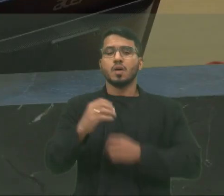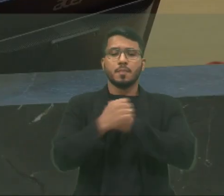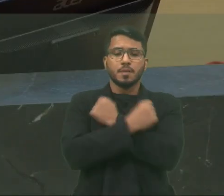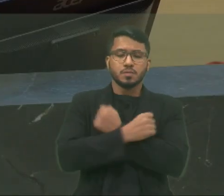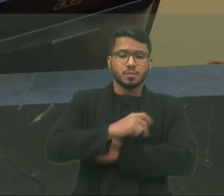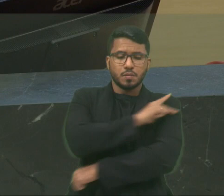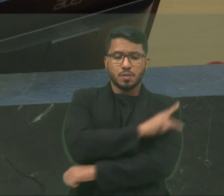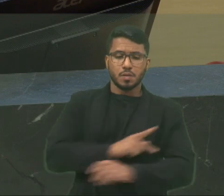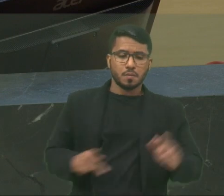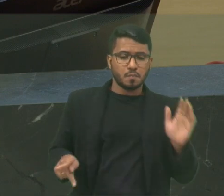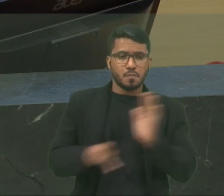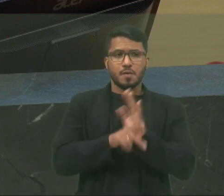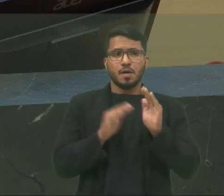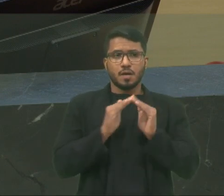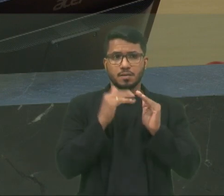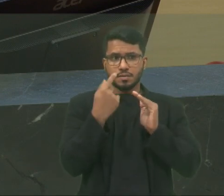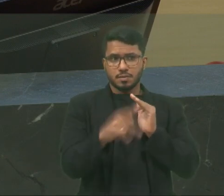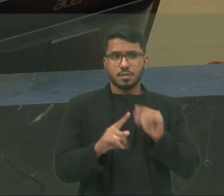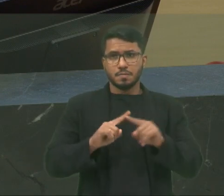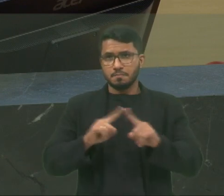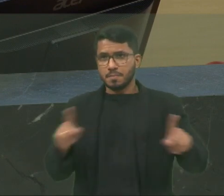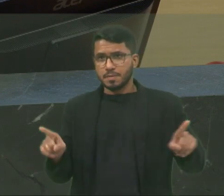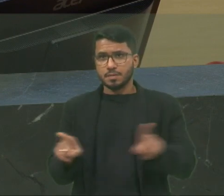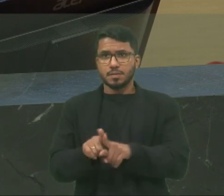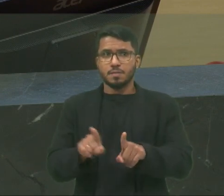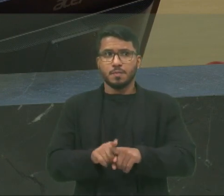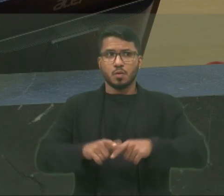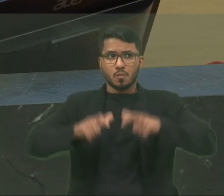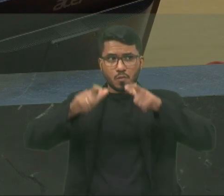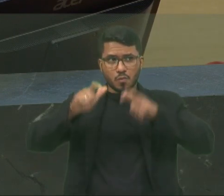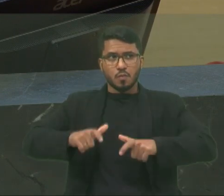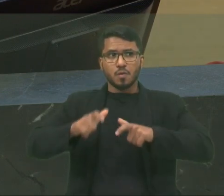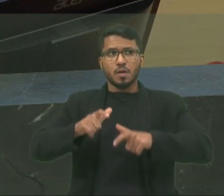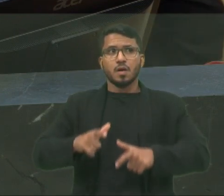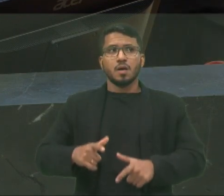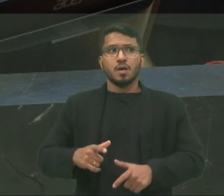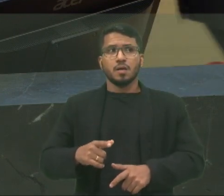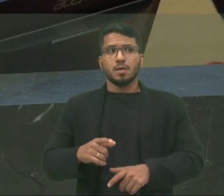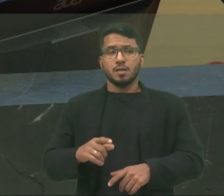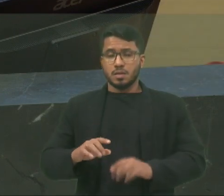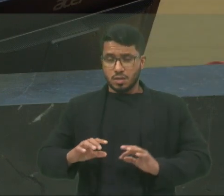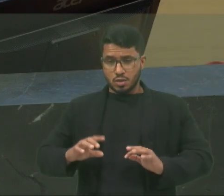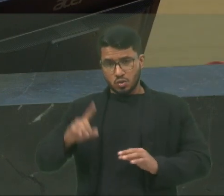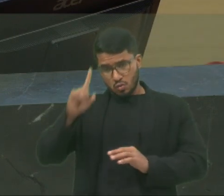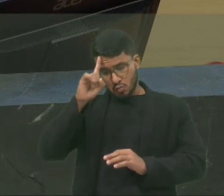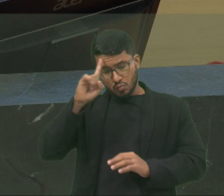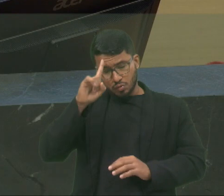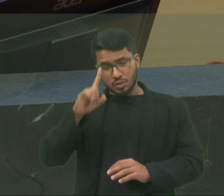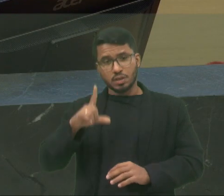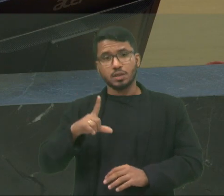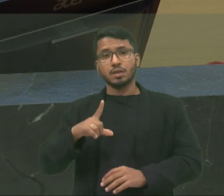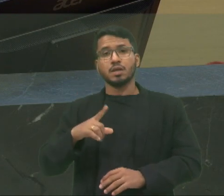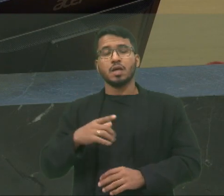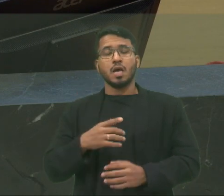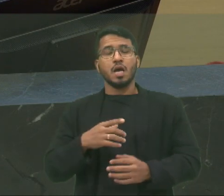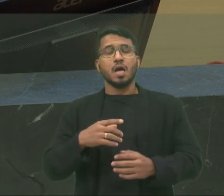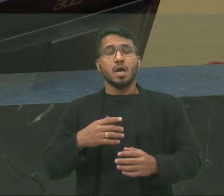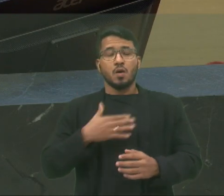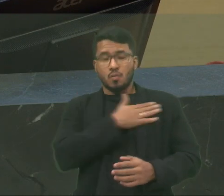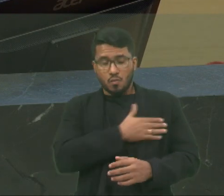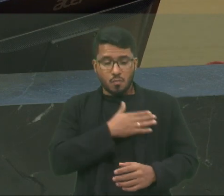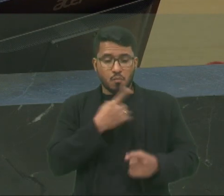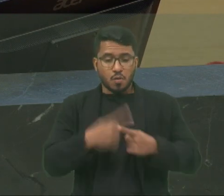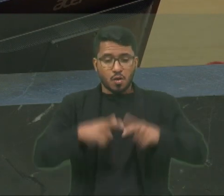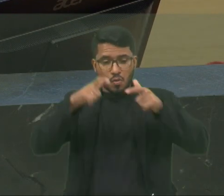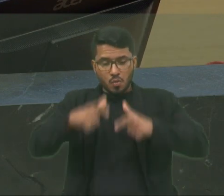como seu lar, mas também como um lugar em que inspira todos os dias, terra acolhedora,